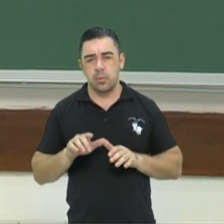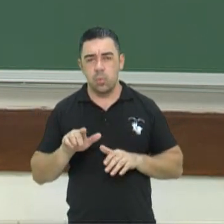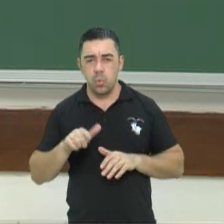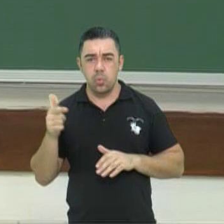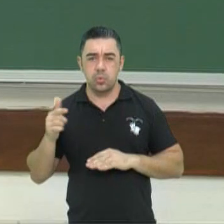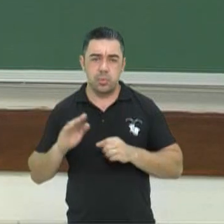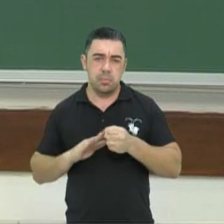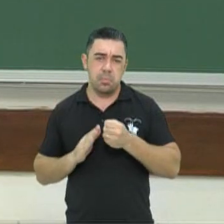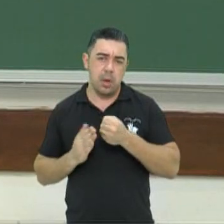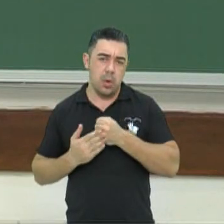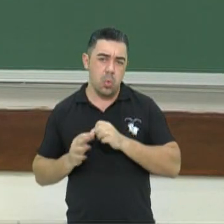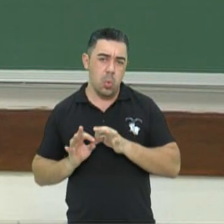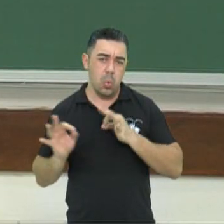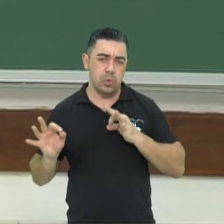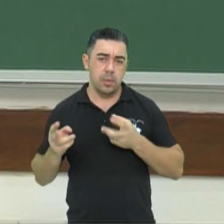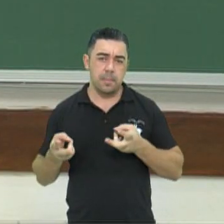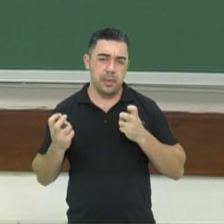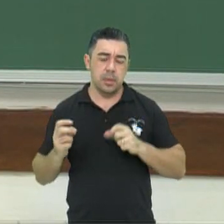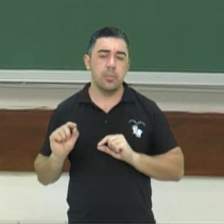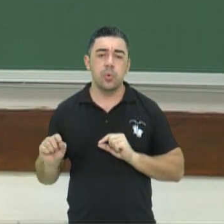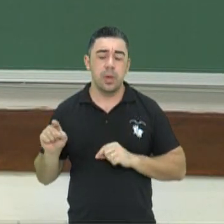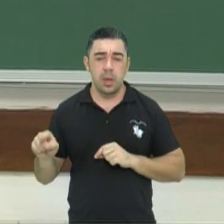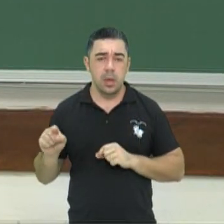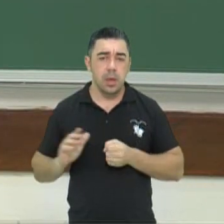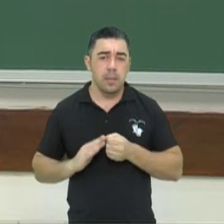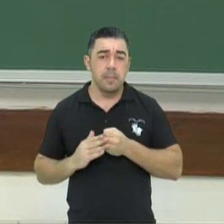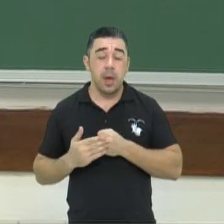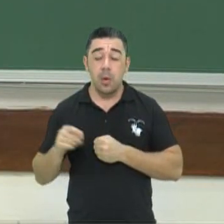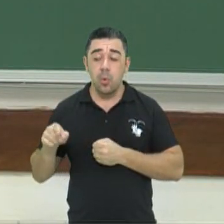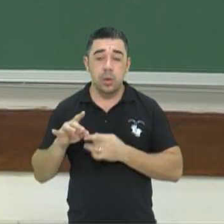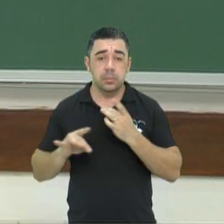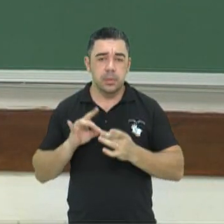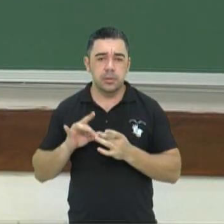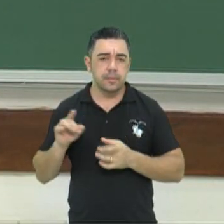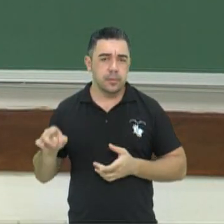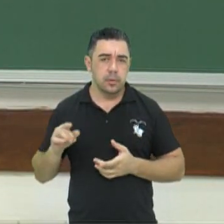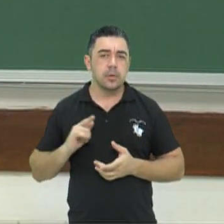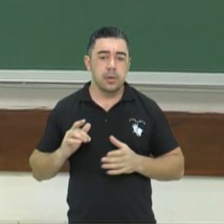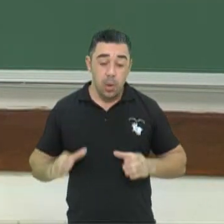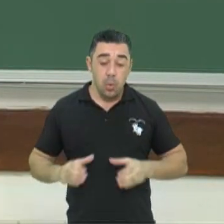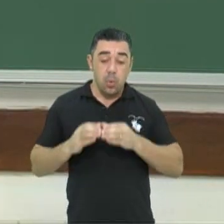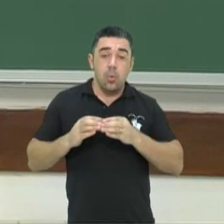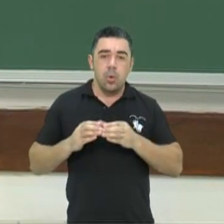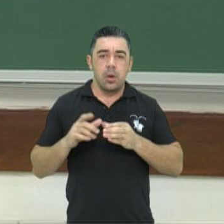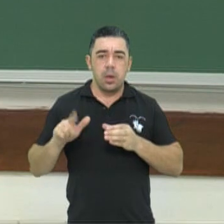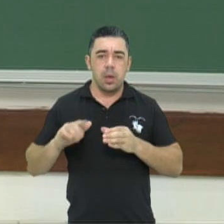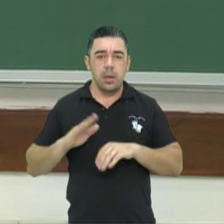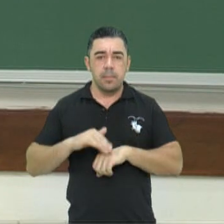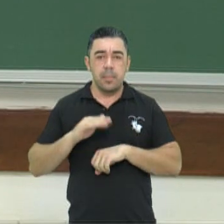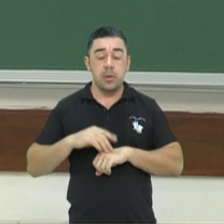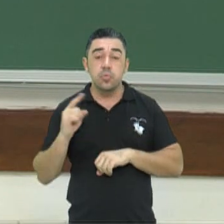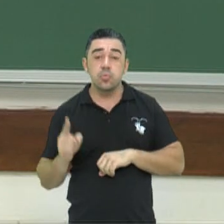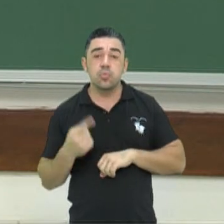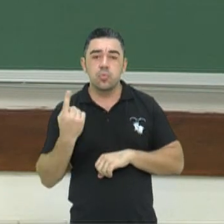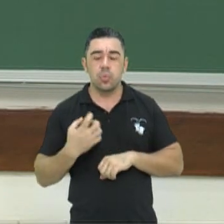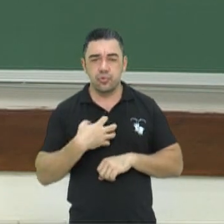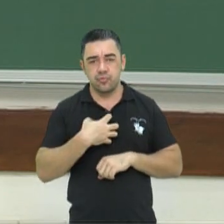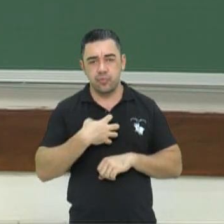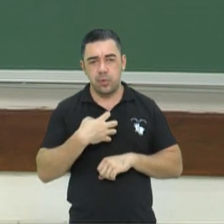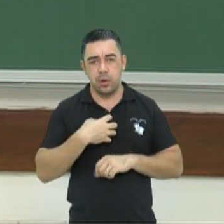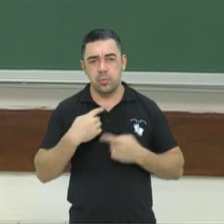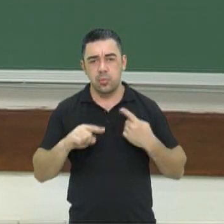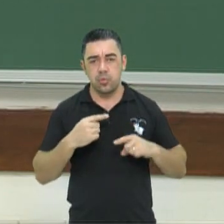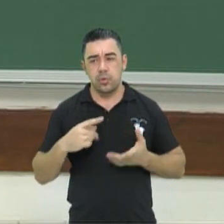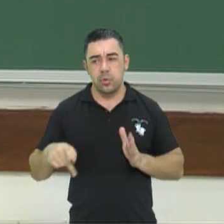bairros mais distantes, a gente percebe que às vezes esse bairro específico concentra mais uma produção artística de